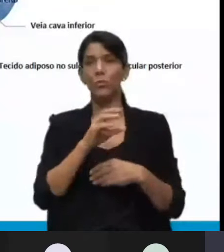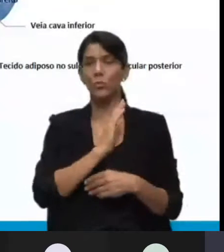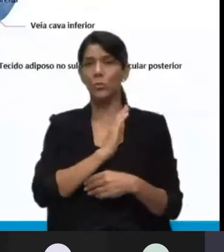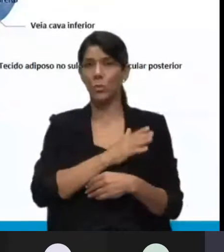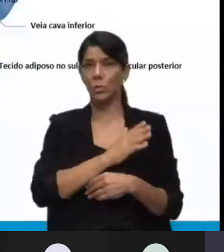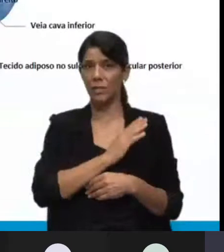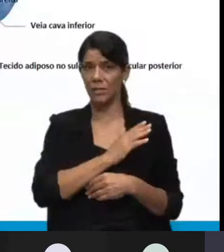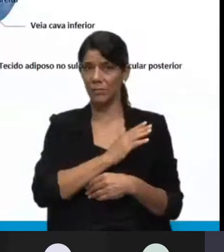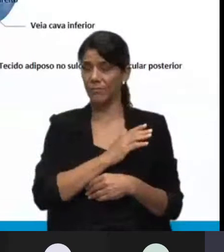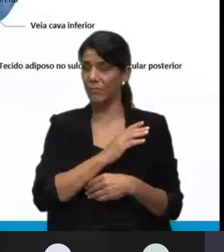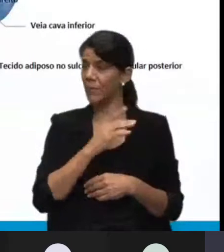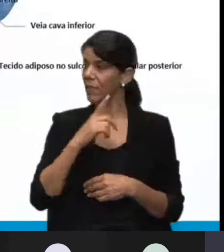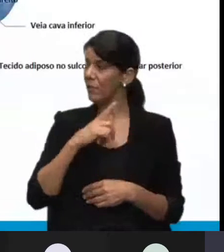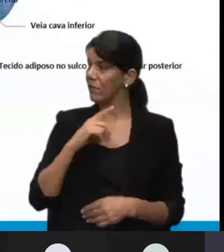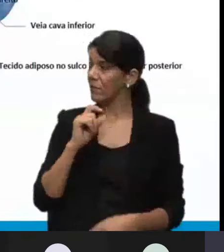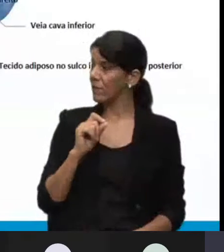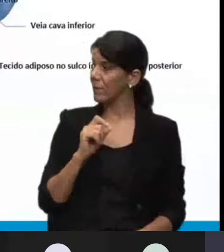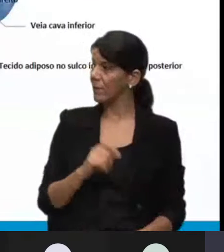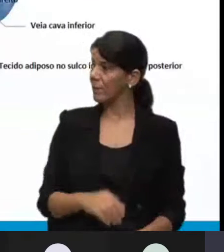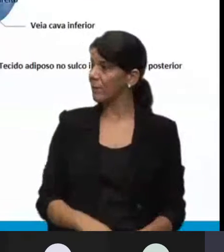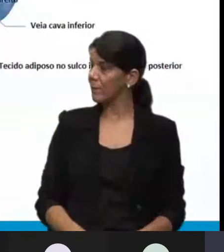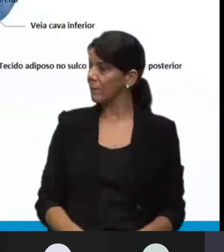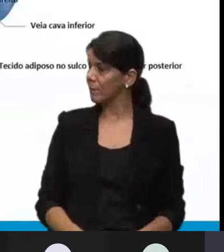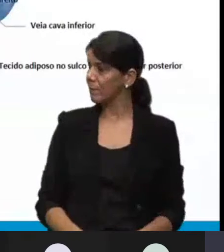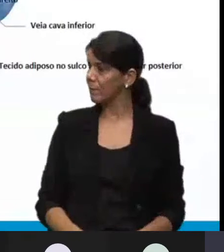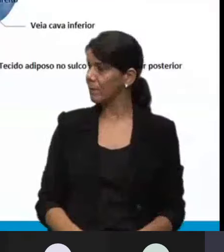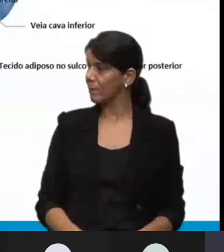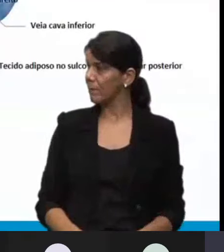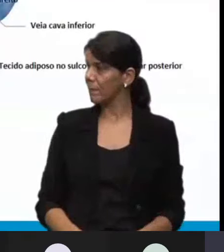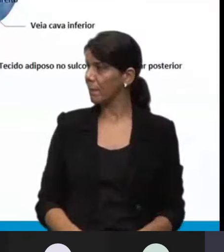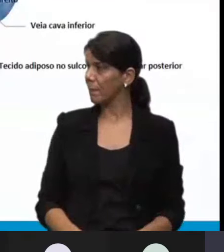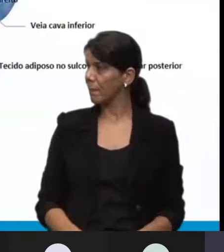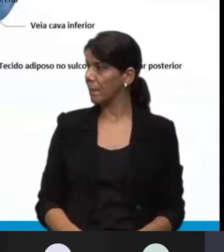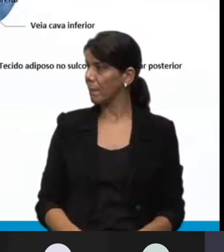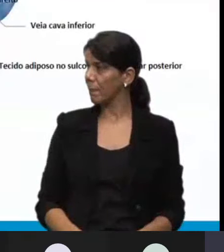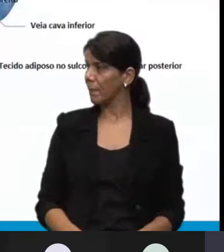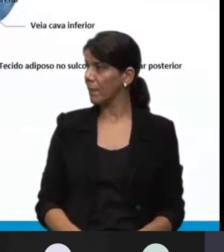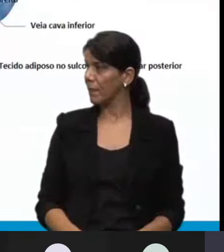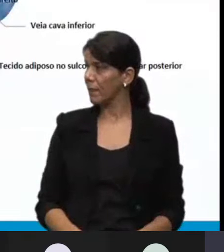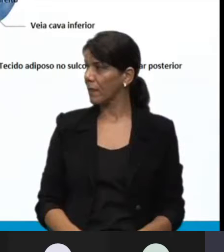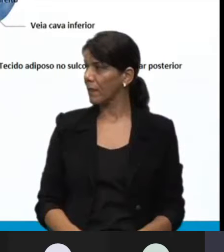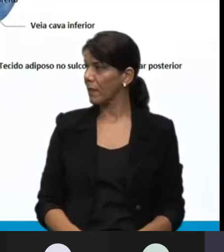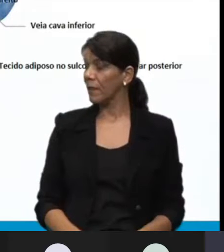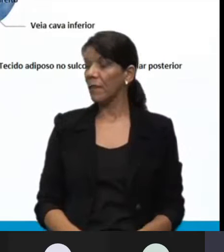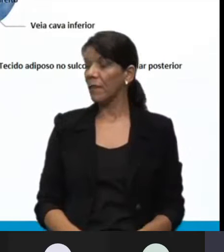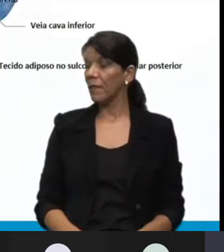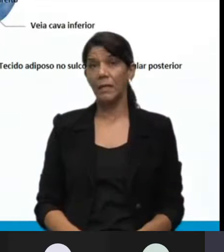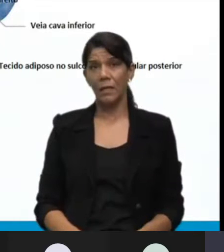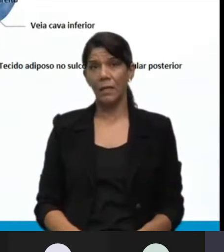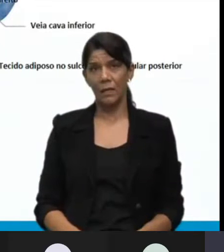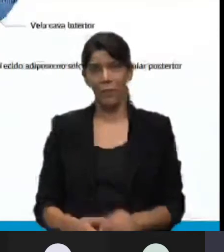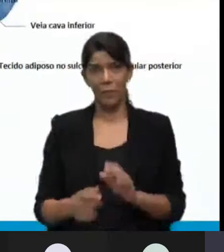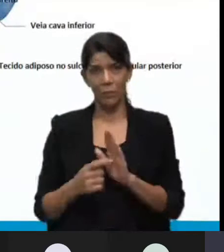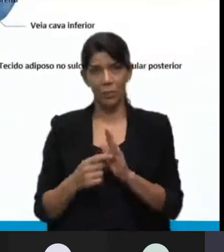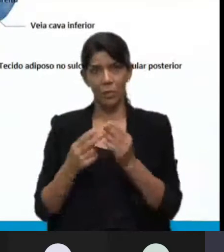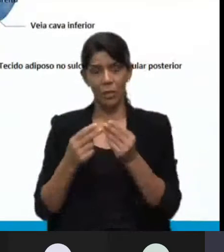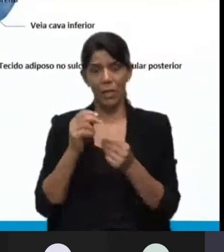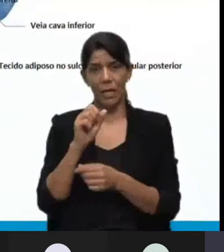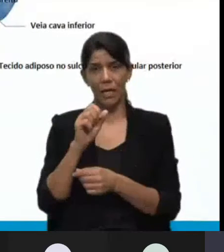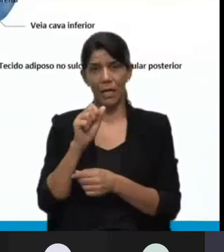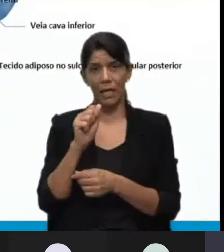do coração. Então, eu vou ter aqui este sulco aqui ele aparece, né, aqui em cima dele com um